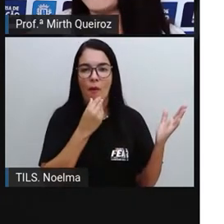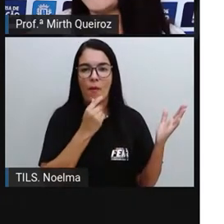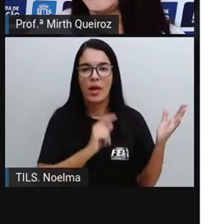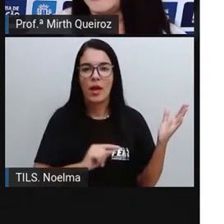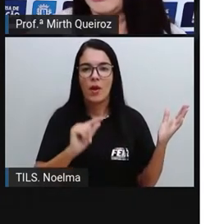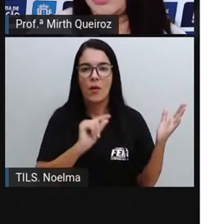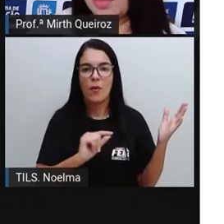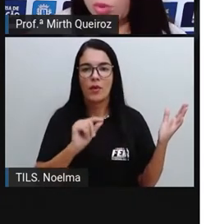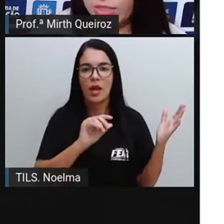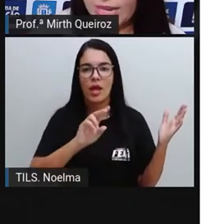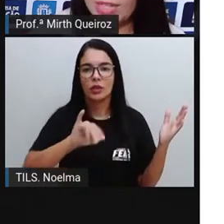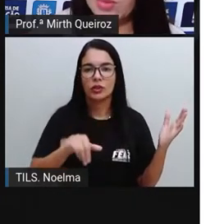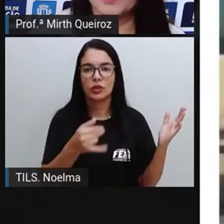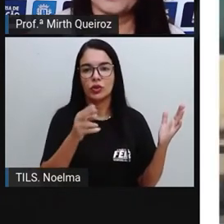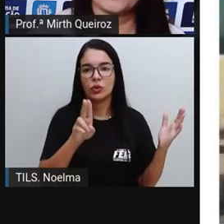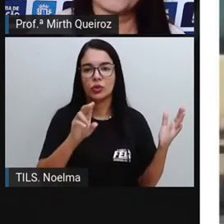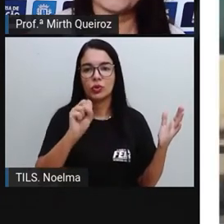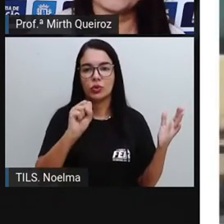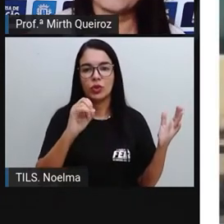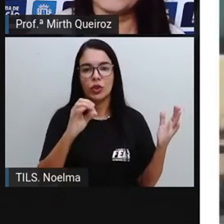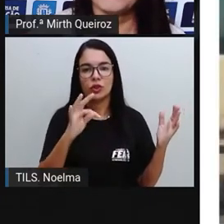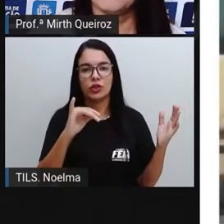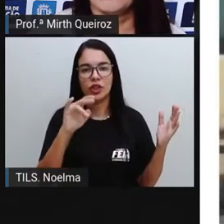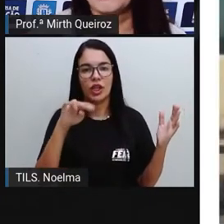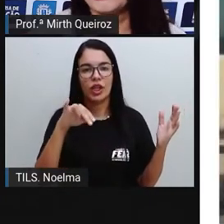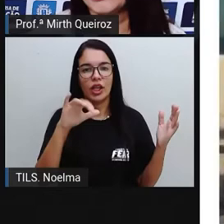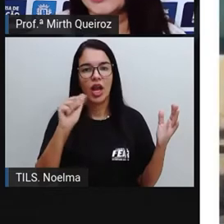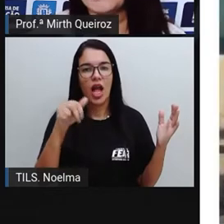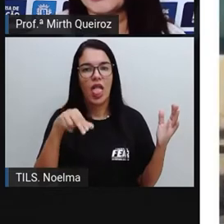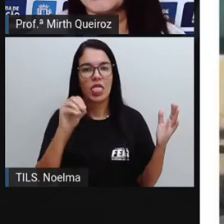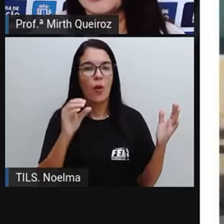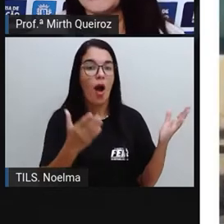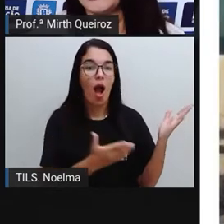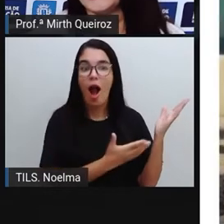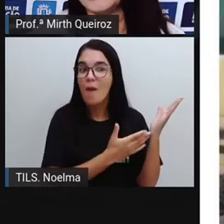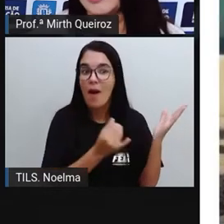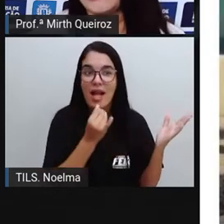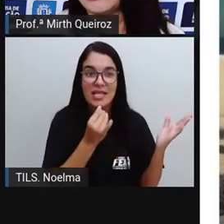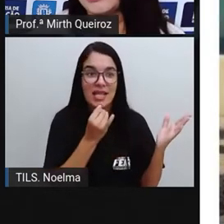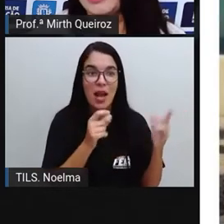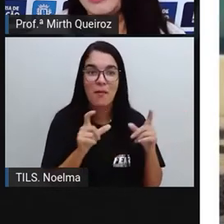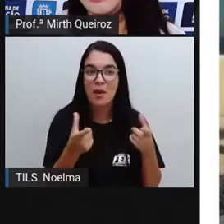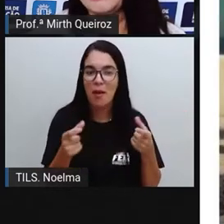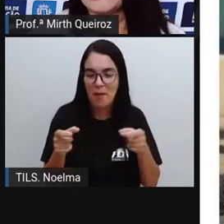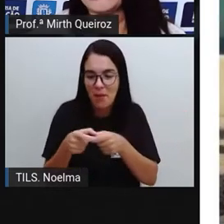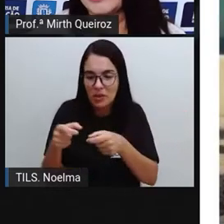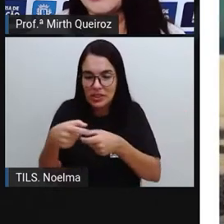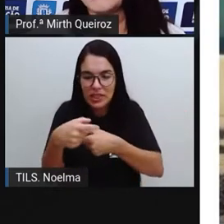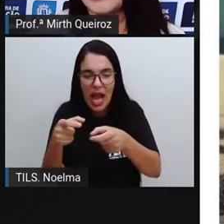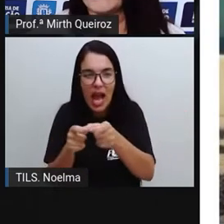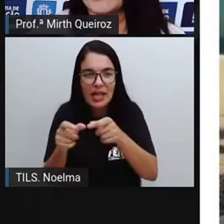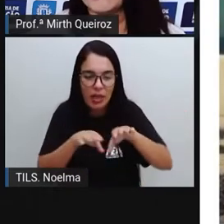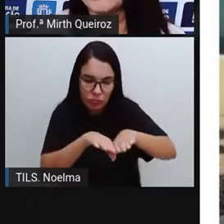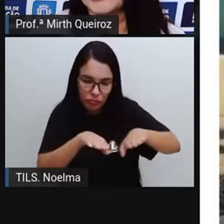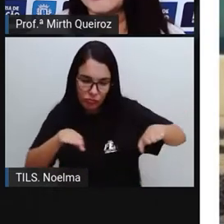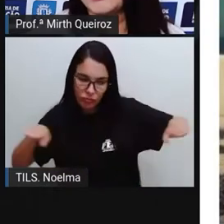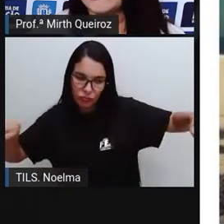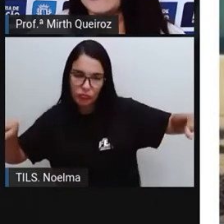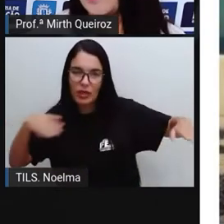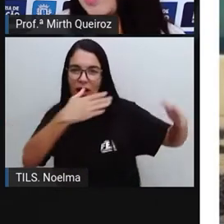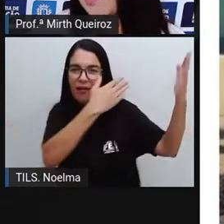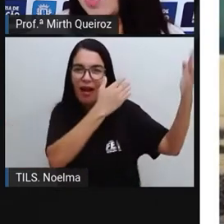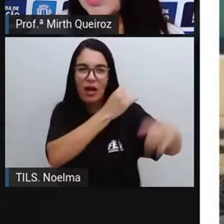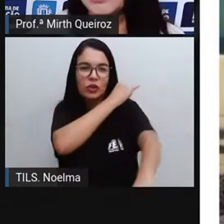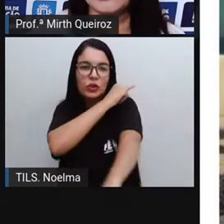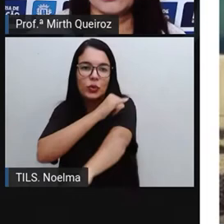feito toda em mosaico. Aqui nós temos exemplo de mosaicos em calçadas, né, como acontece aí